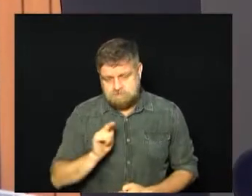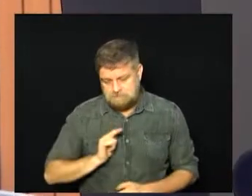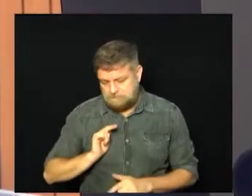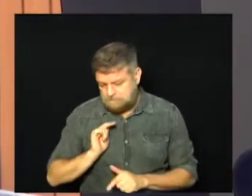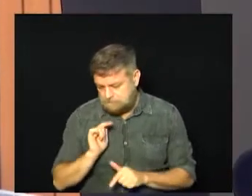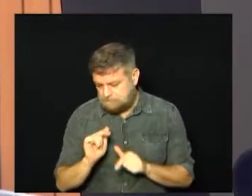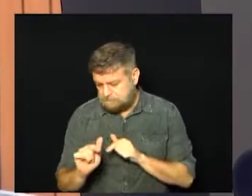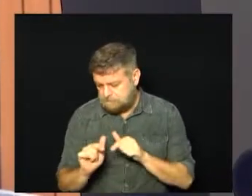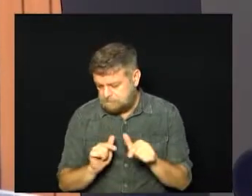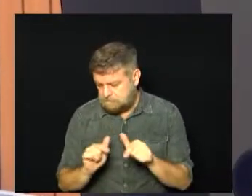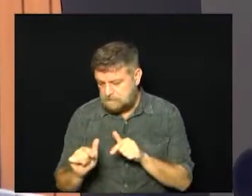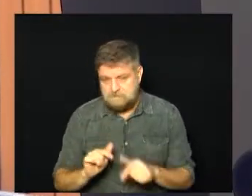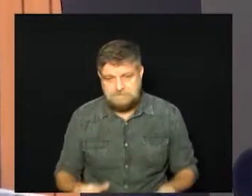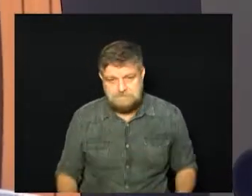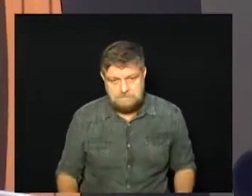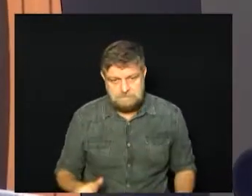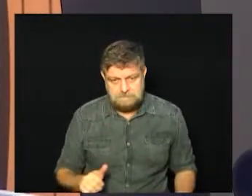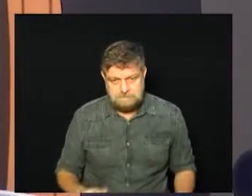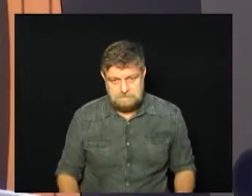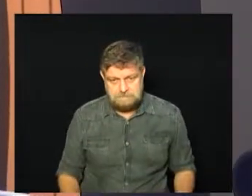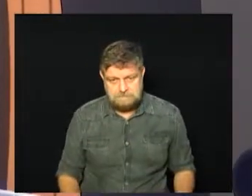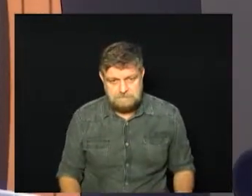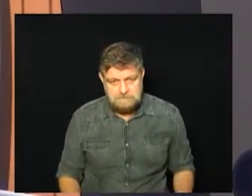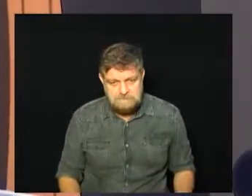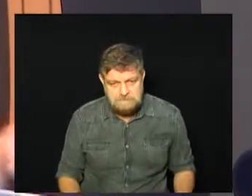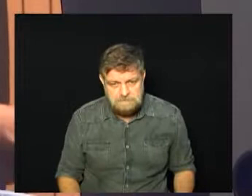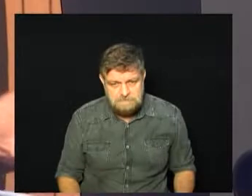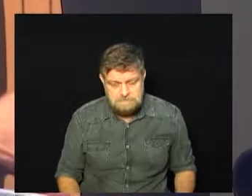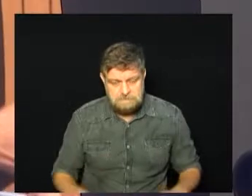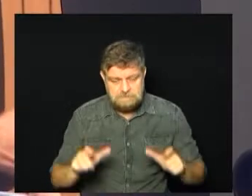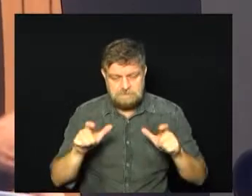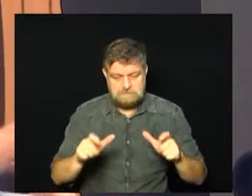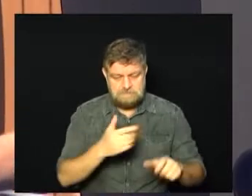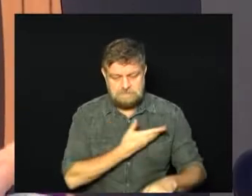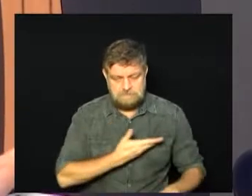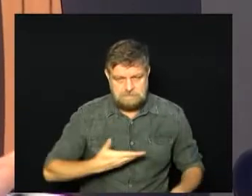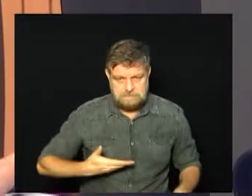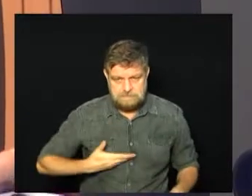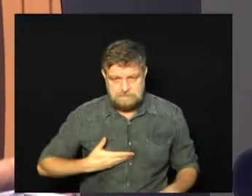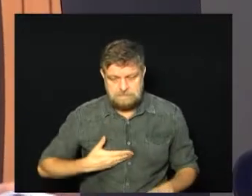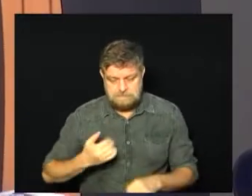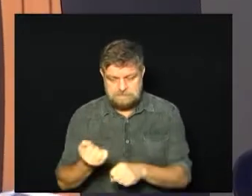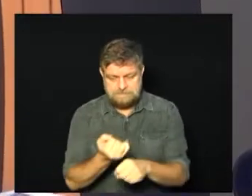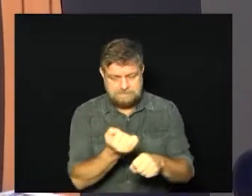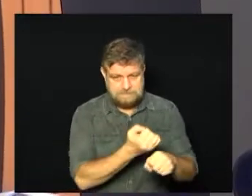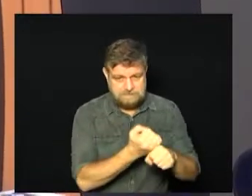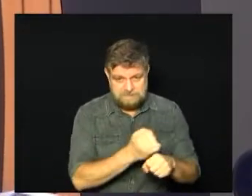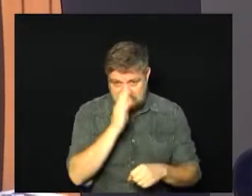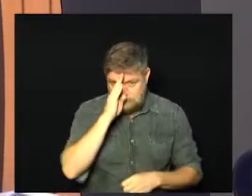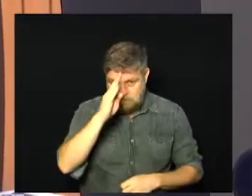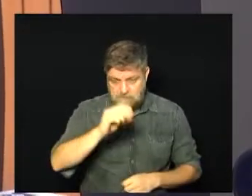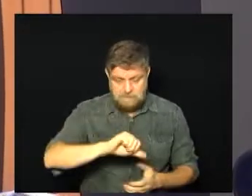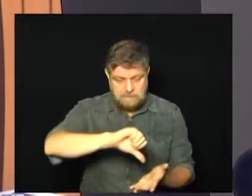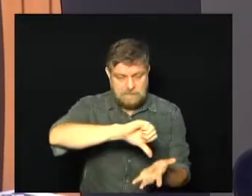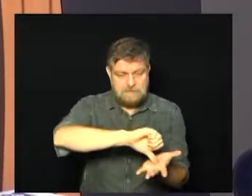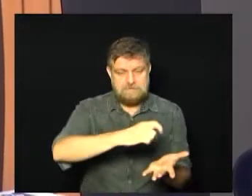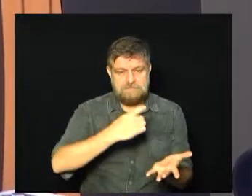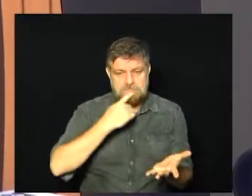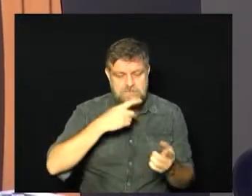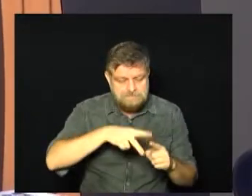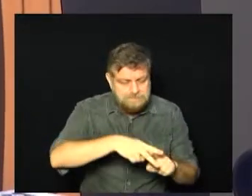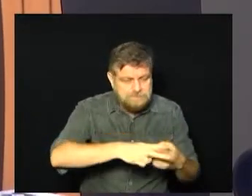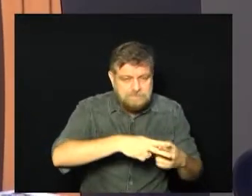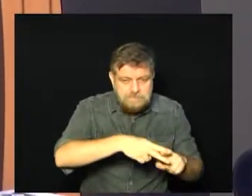trabalharmos, né, na revitalização dos espaços públicos, sobretudo do centro, da área central. E ele